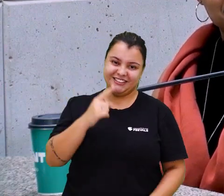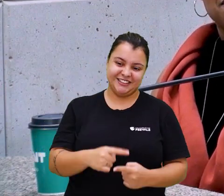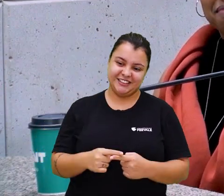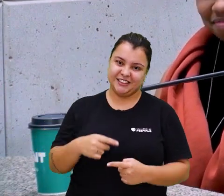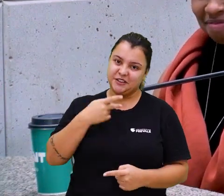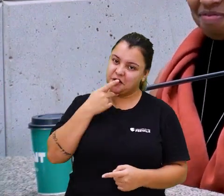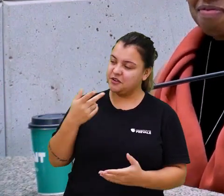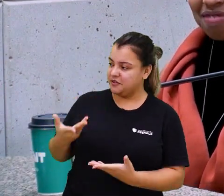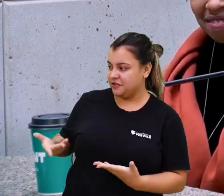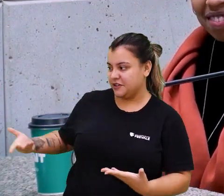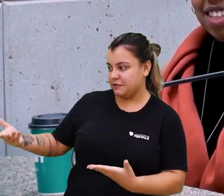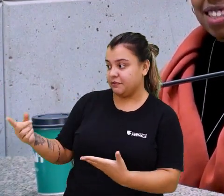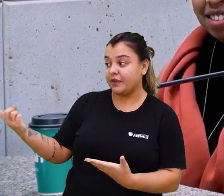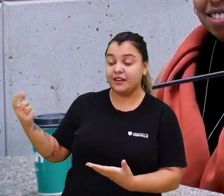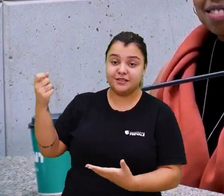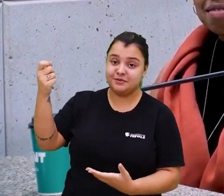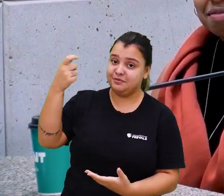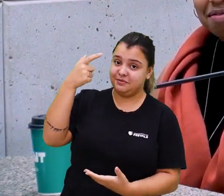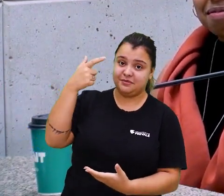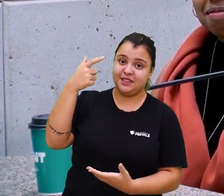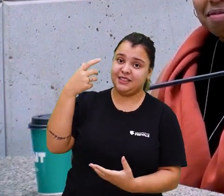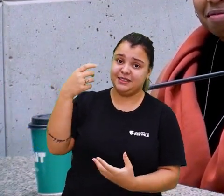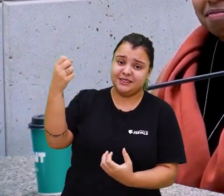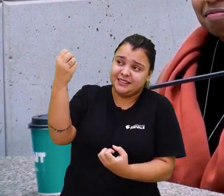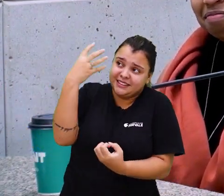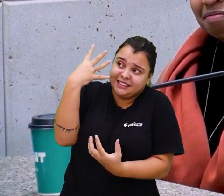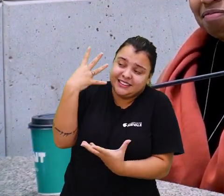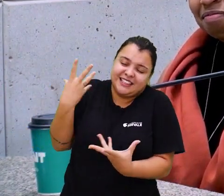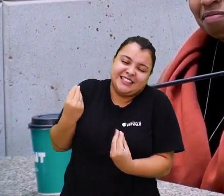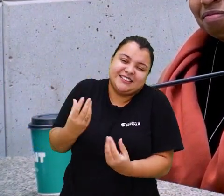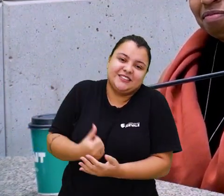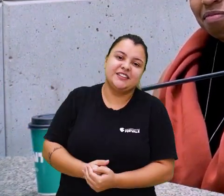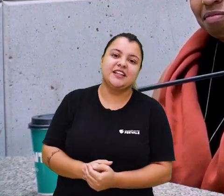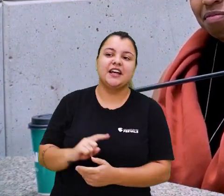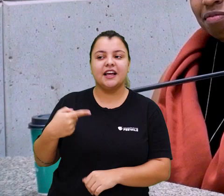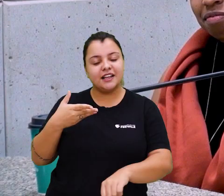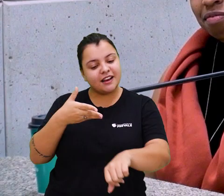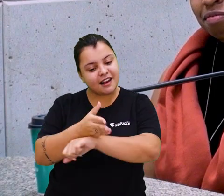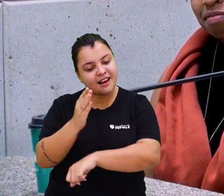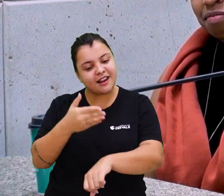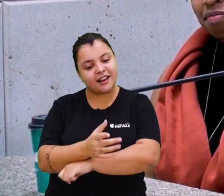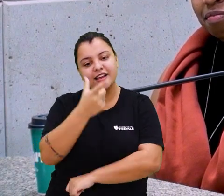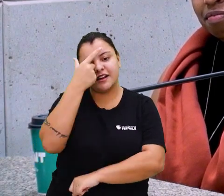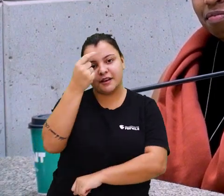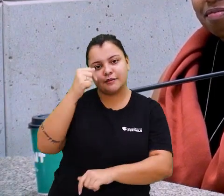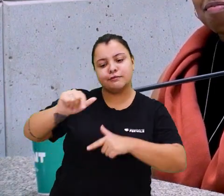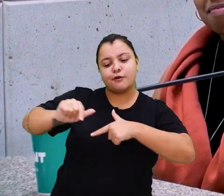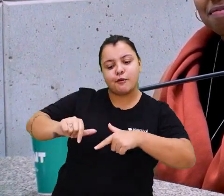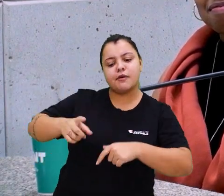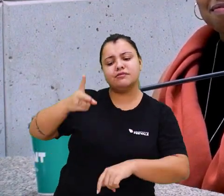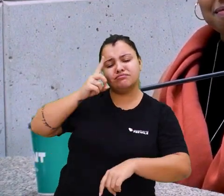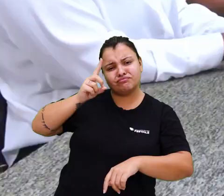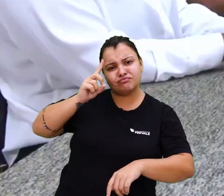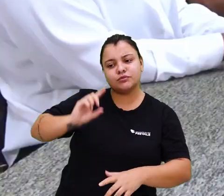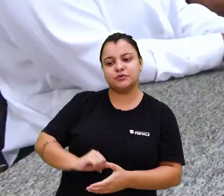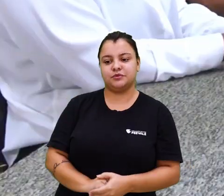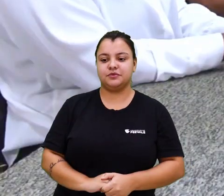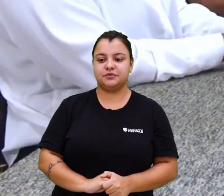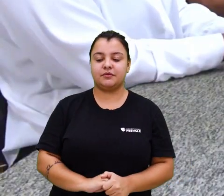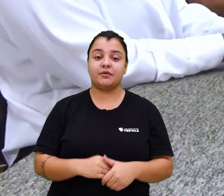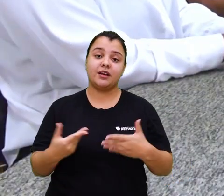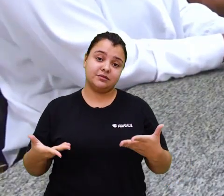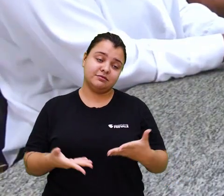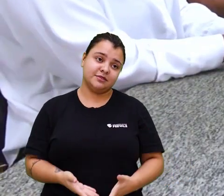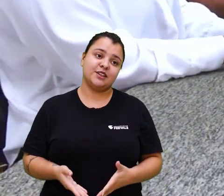né eles me inspiram e eles fazem entrar na para todos os dias assim se não fosse eles leg então